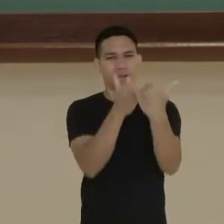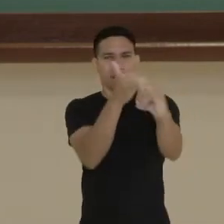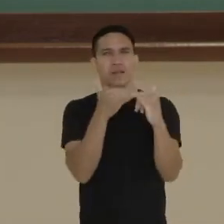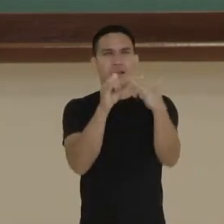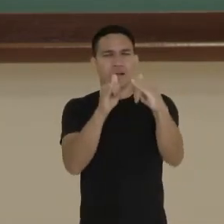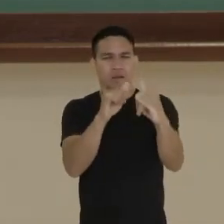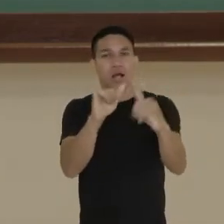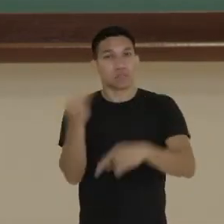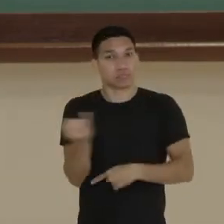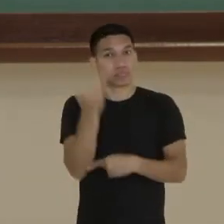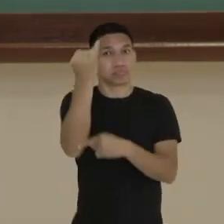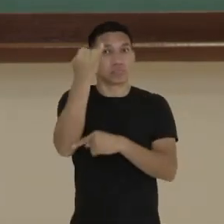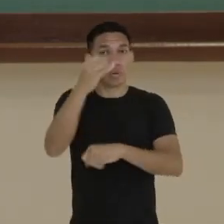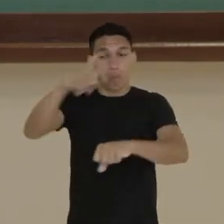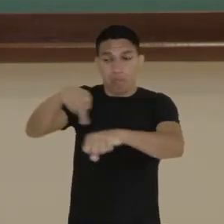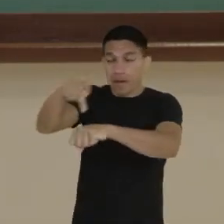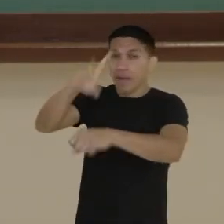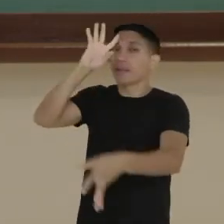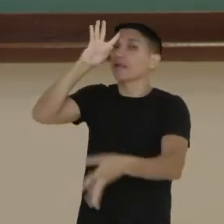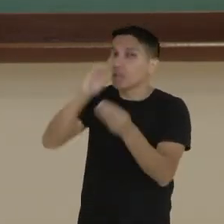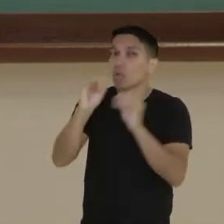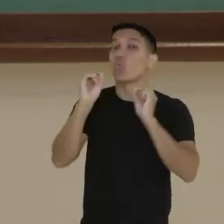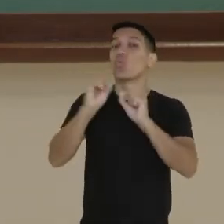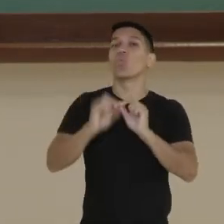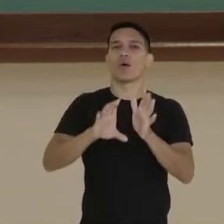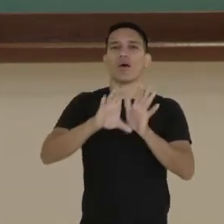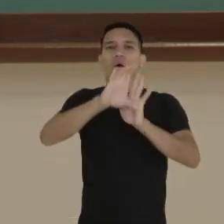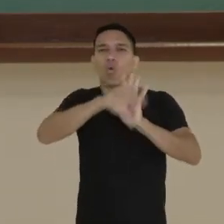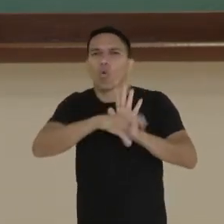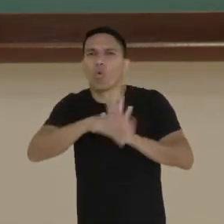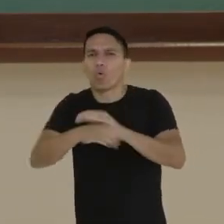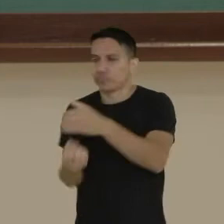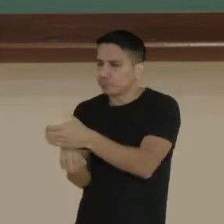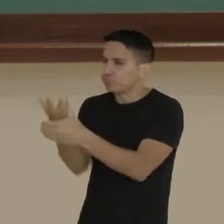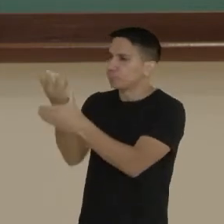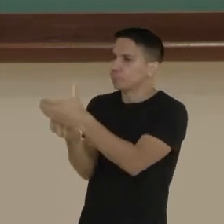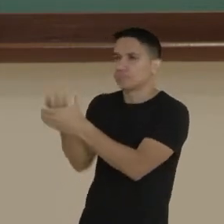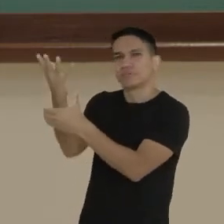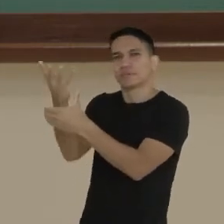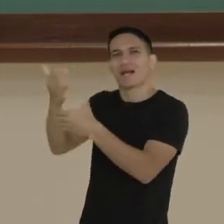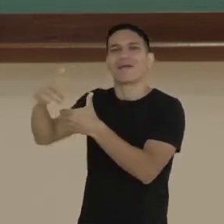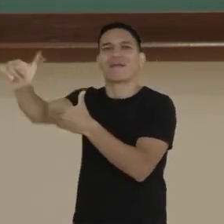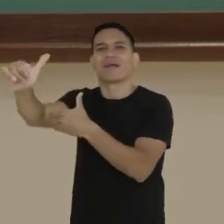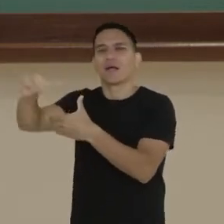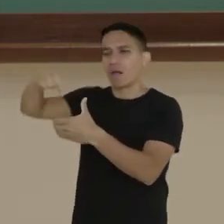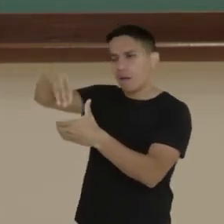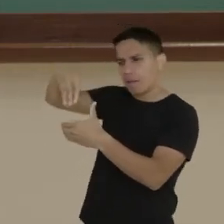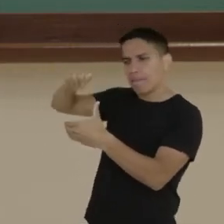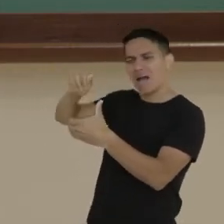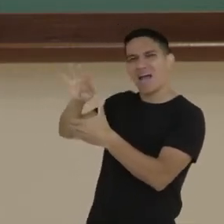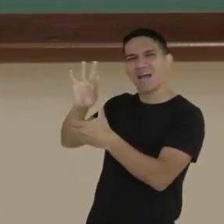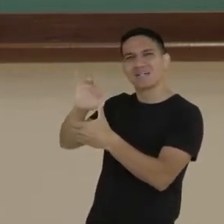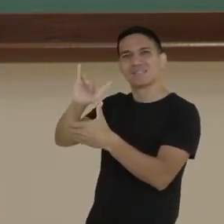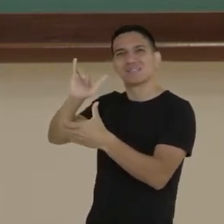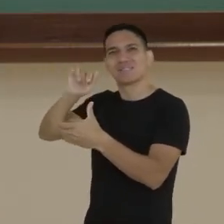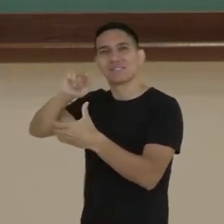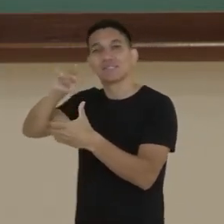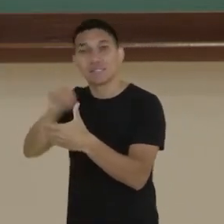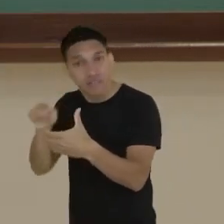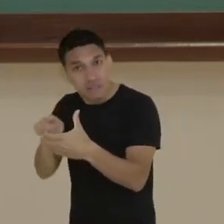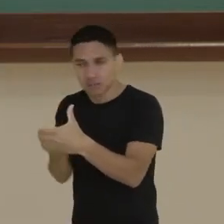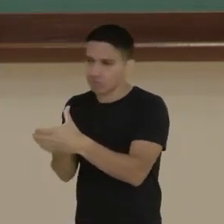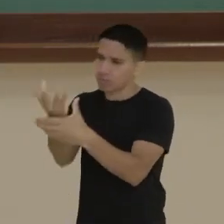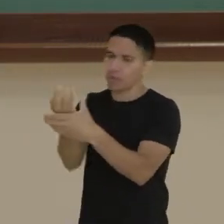muito importante para o país entender o conceito de matriz energética. Primeira coisa, que não confunda